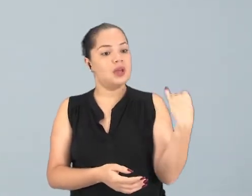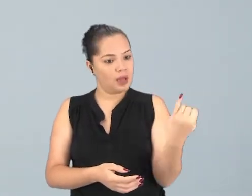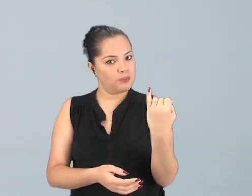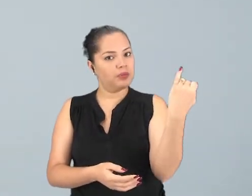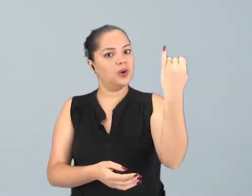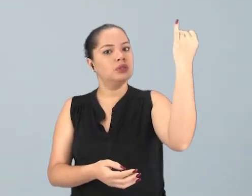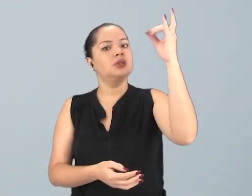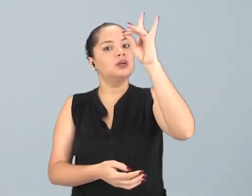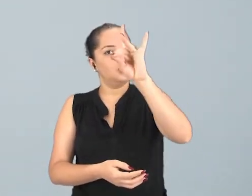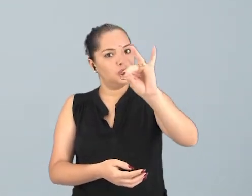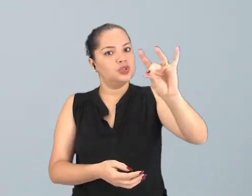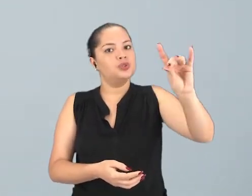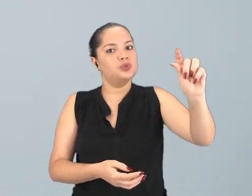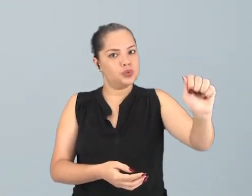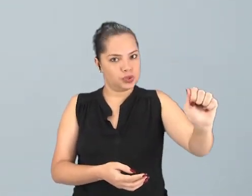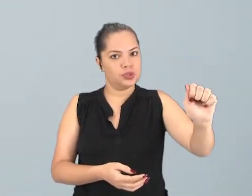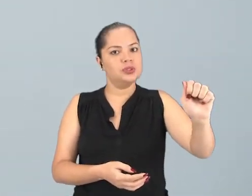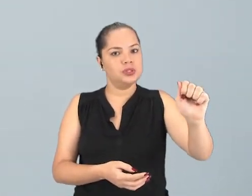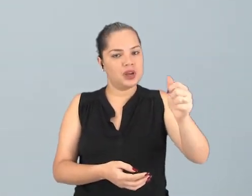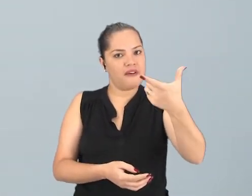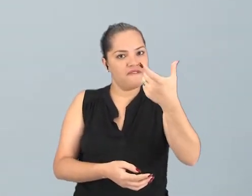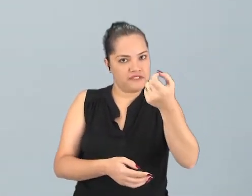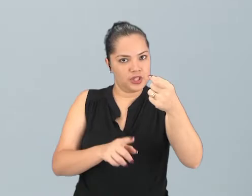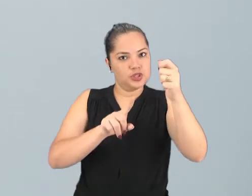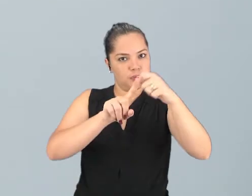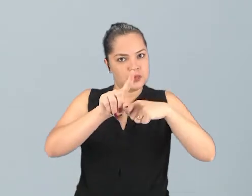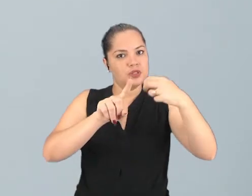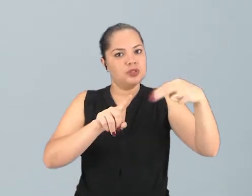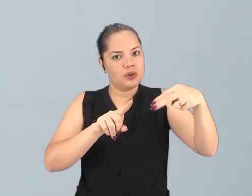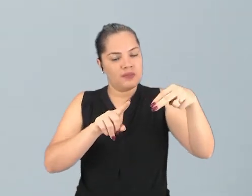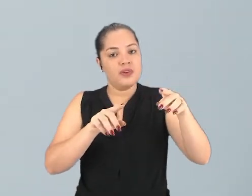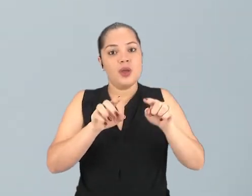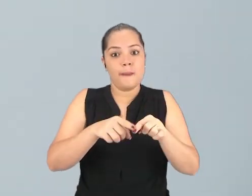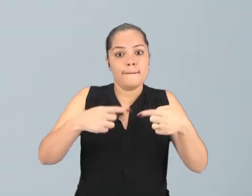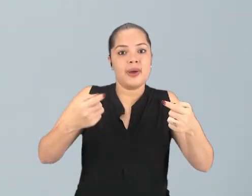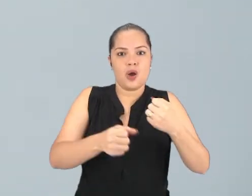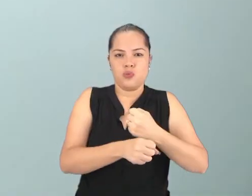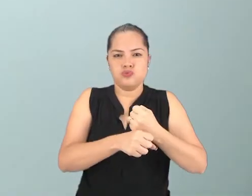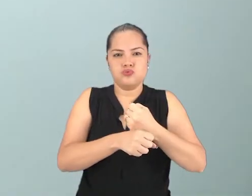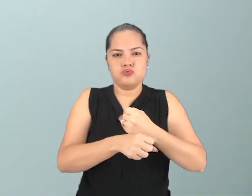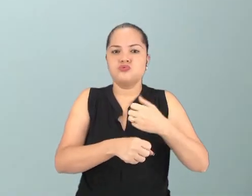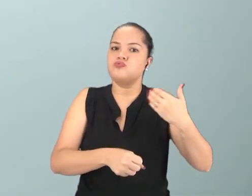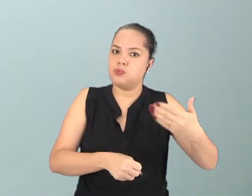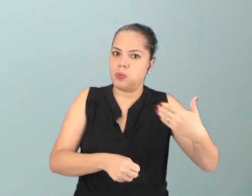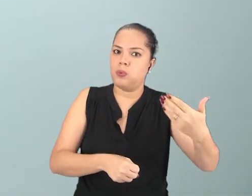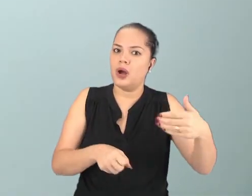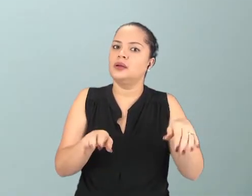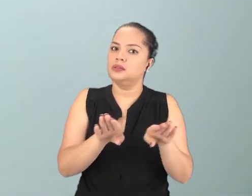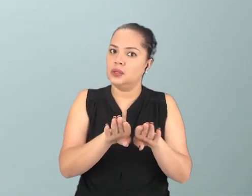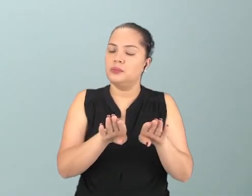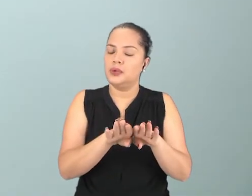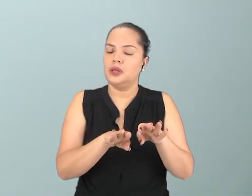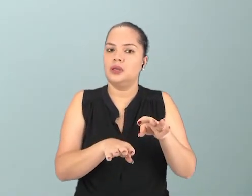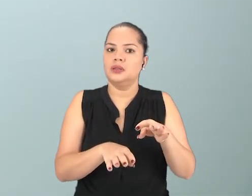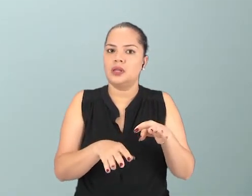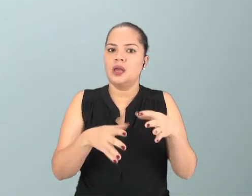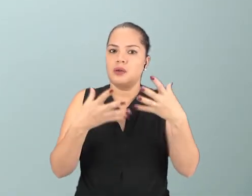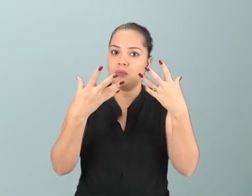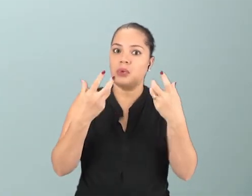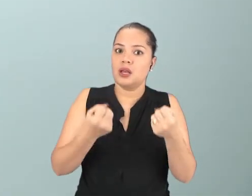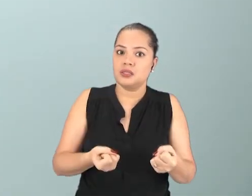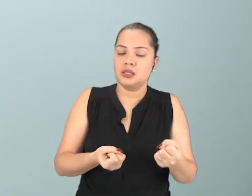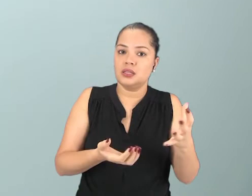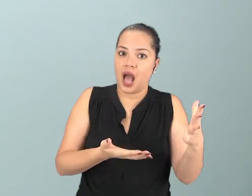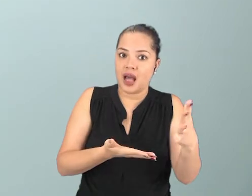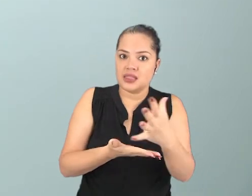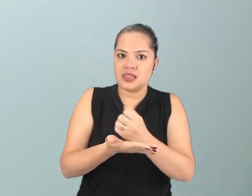esse dia e todos os outros do ano. E para ela defender essa tese dela, a opinião, ela coloca vários argumentos.